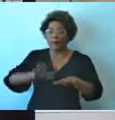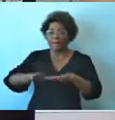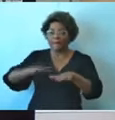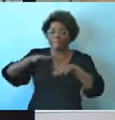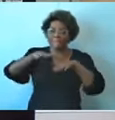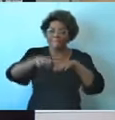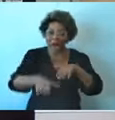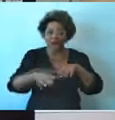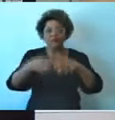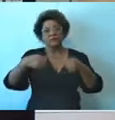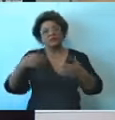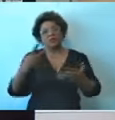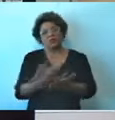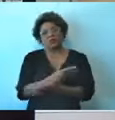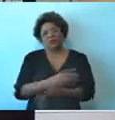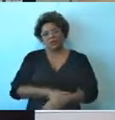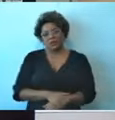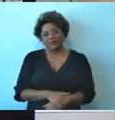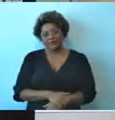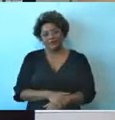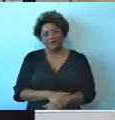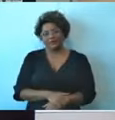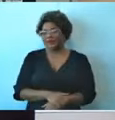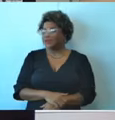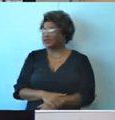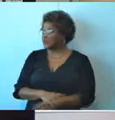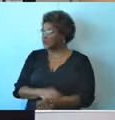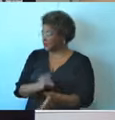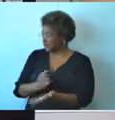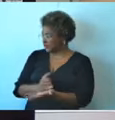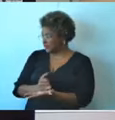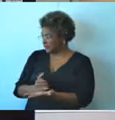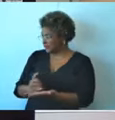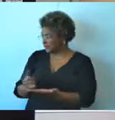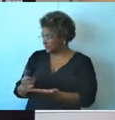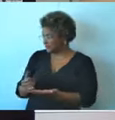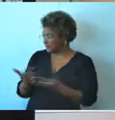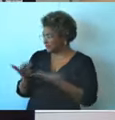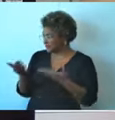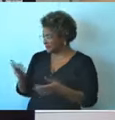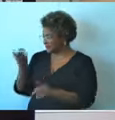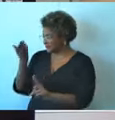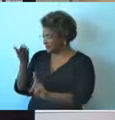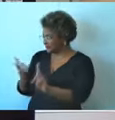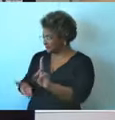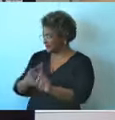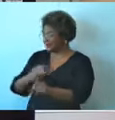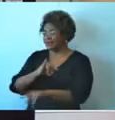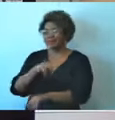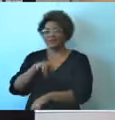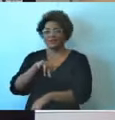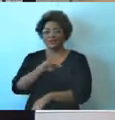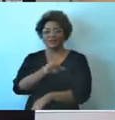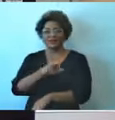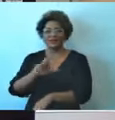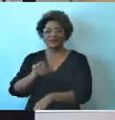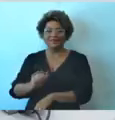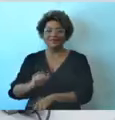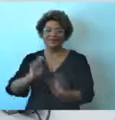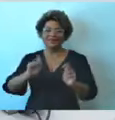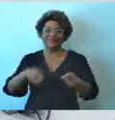introdução, Jussara, a palavra está contigo e a gente gostaria de ouvir boas notícias. Obrigada,